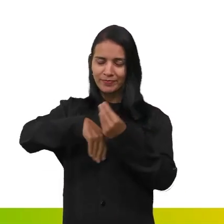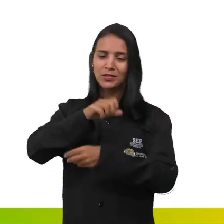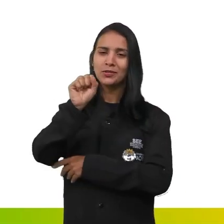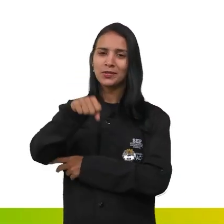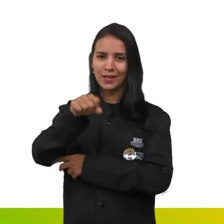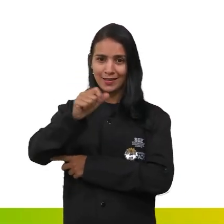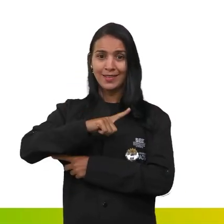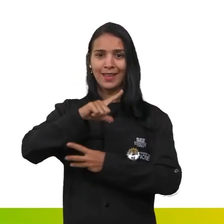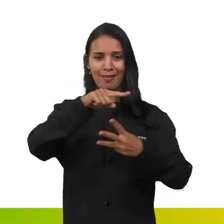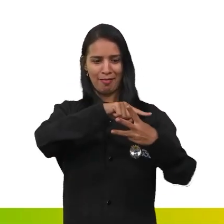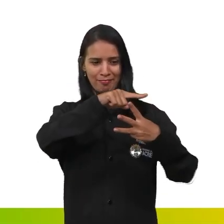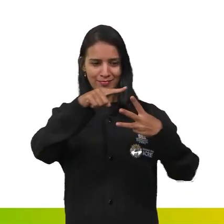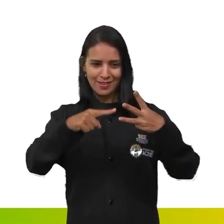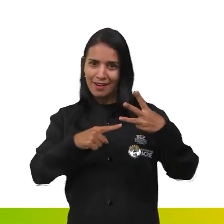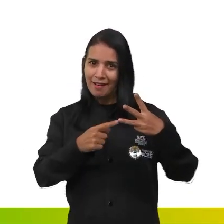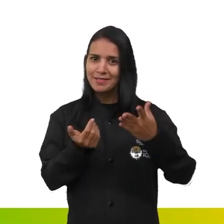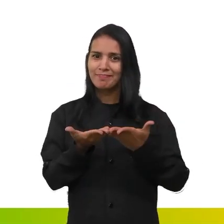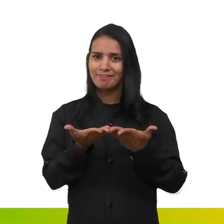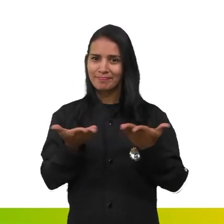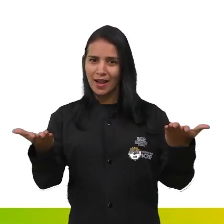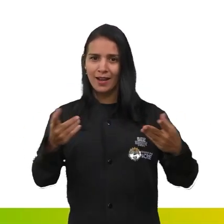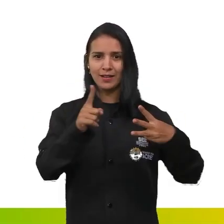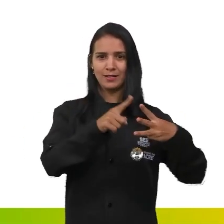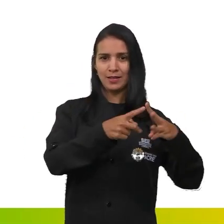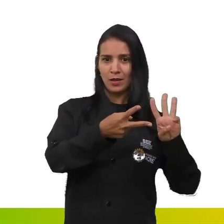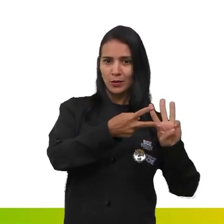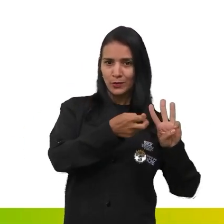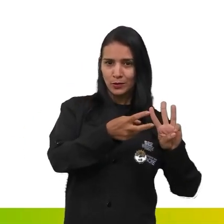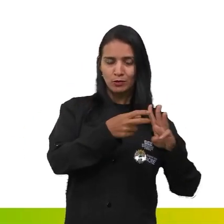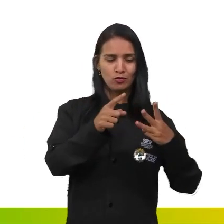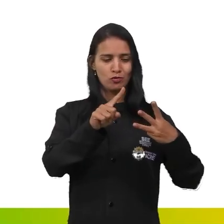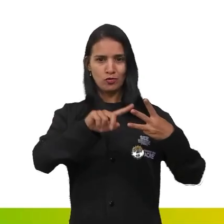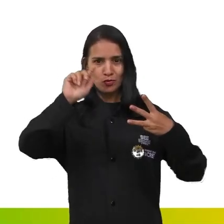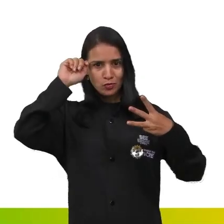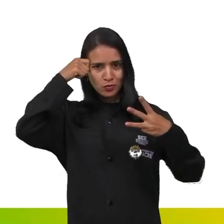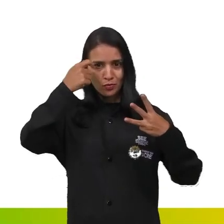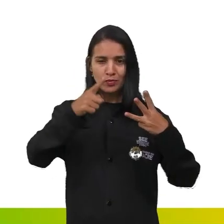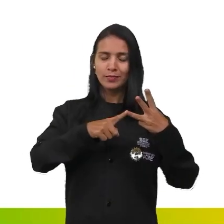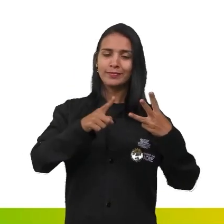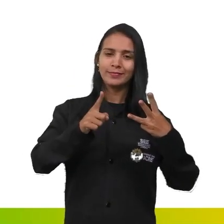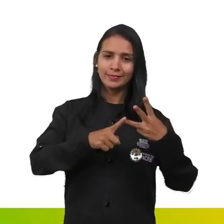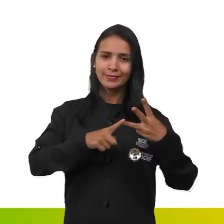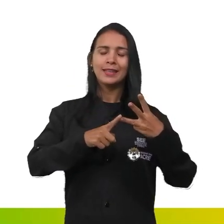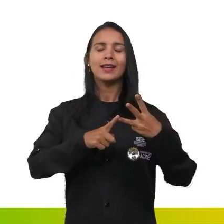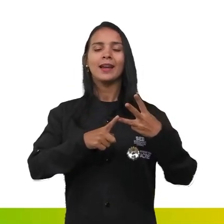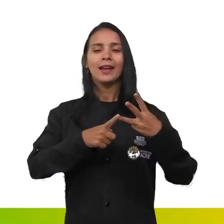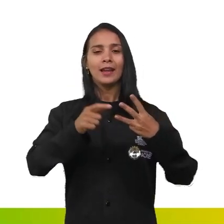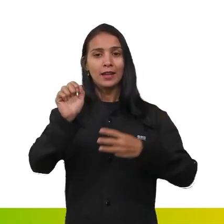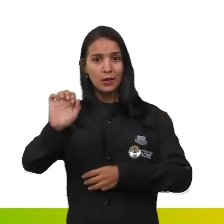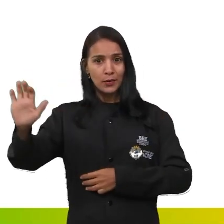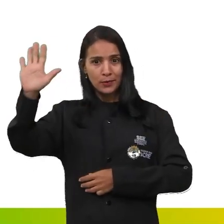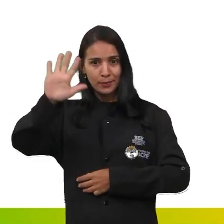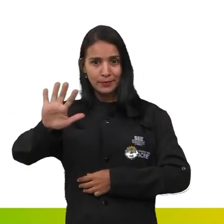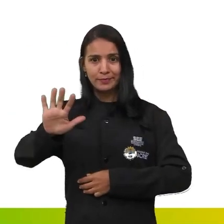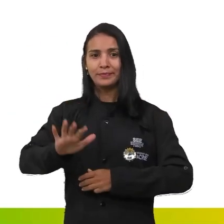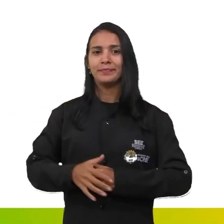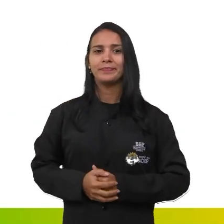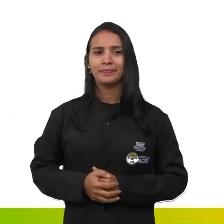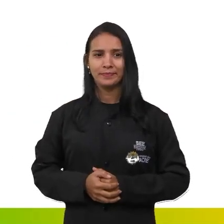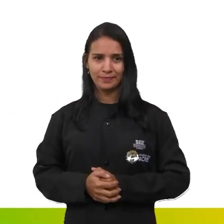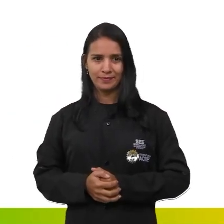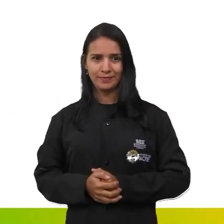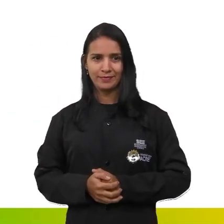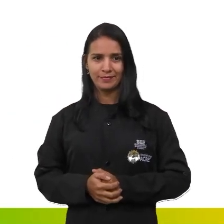matrizes: português, africano e também indígena, tá? Vamos para a alternativa C.